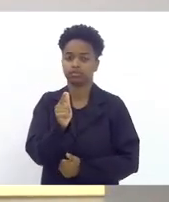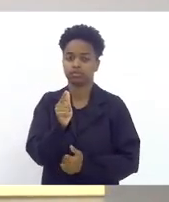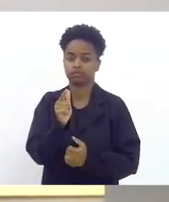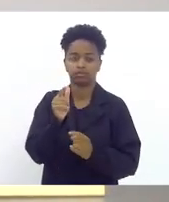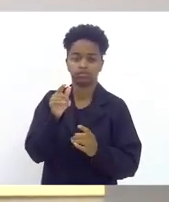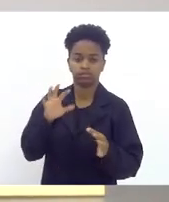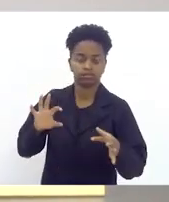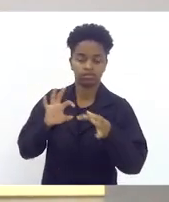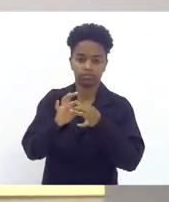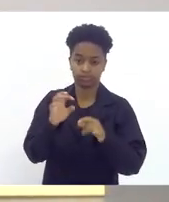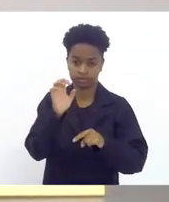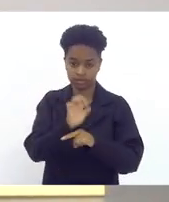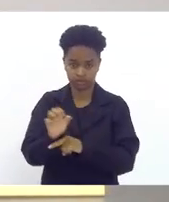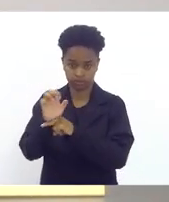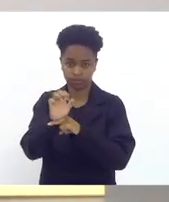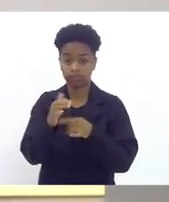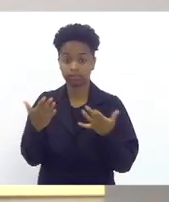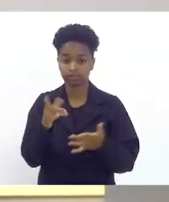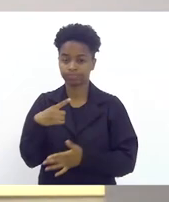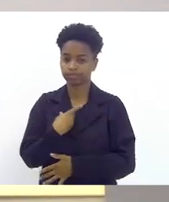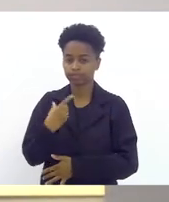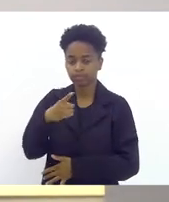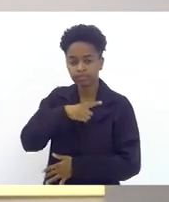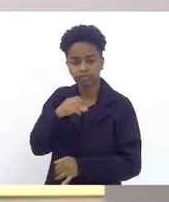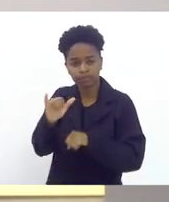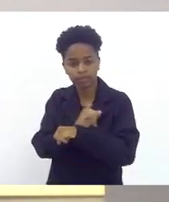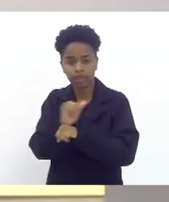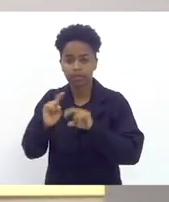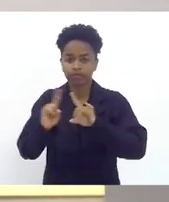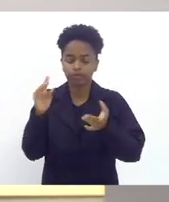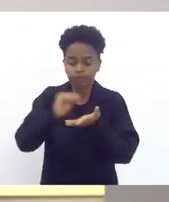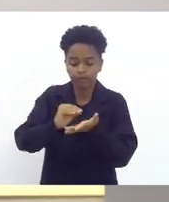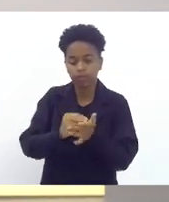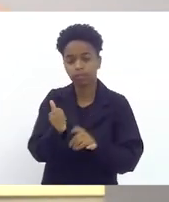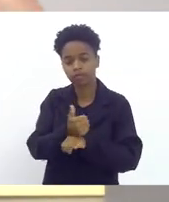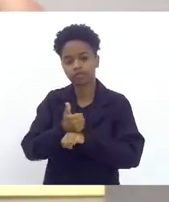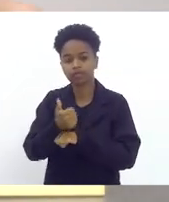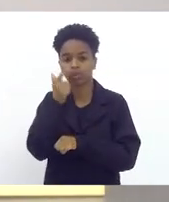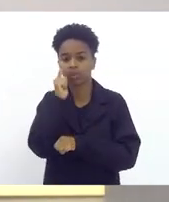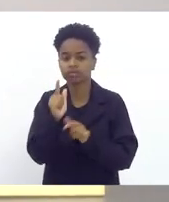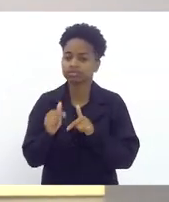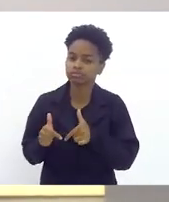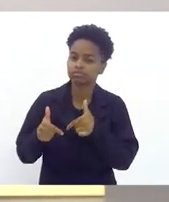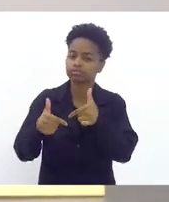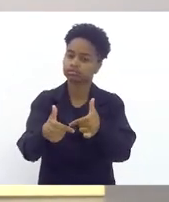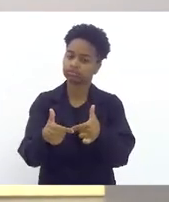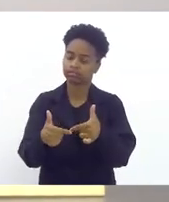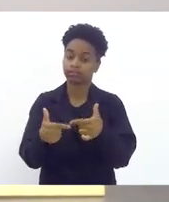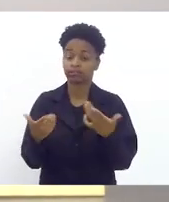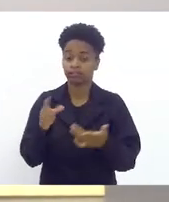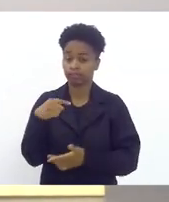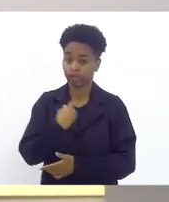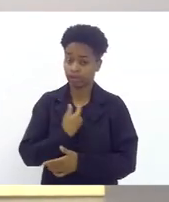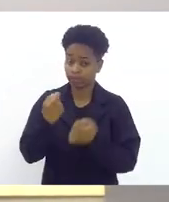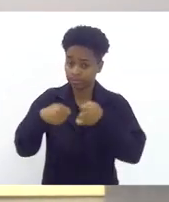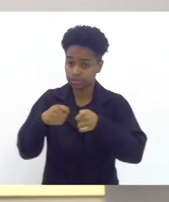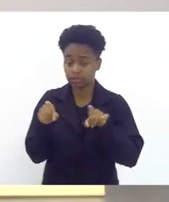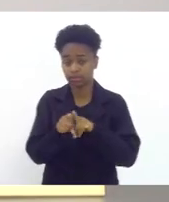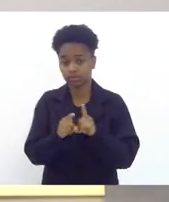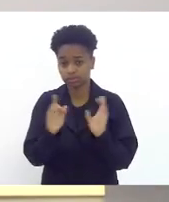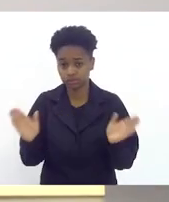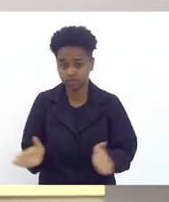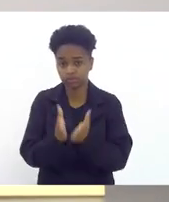aí matéria ela é estratégica mas ela não tem corpo técnico suficiente para cumprir esse papel de execução e a gente precisa estimular também